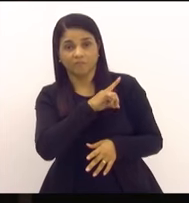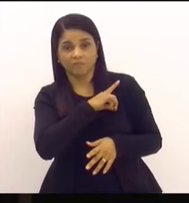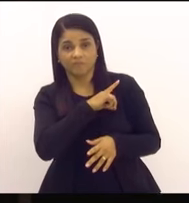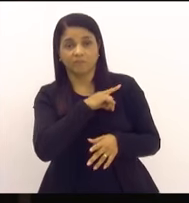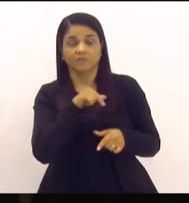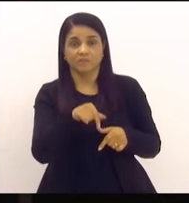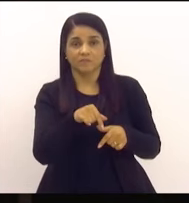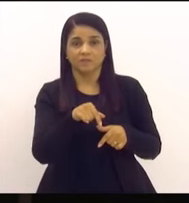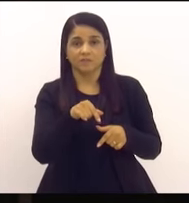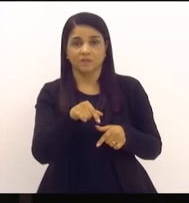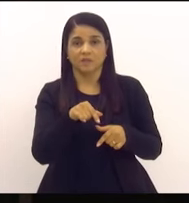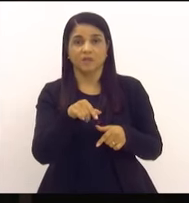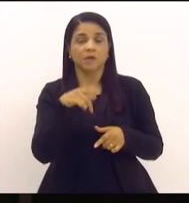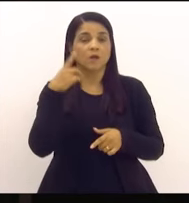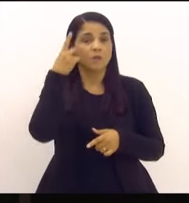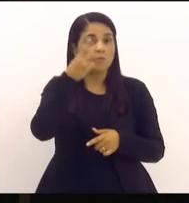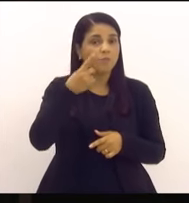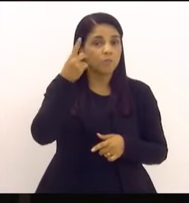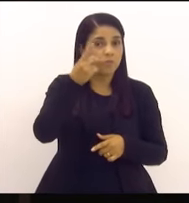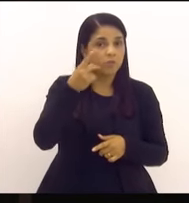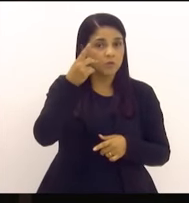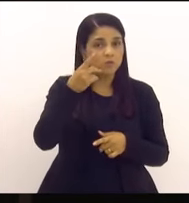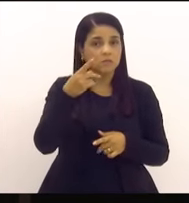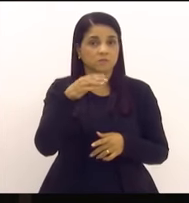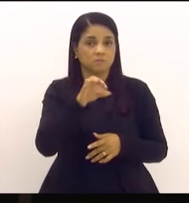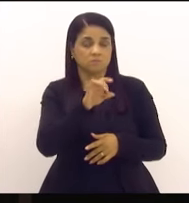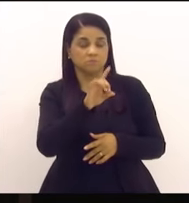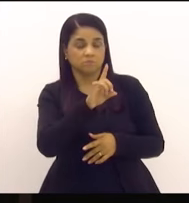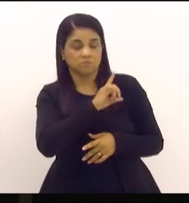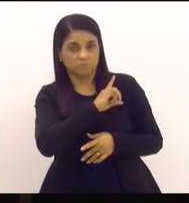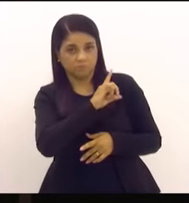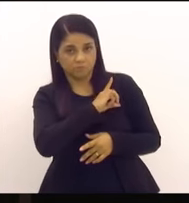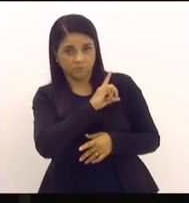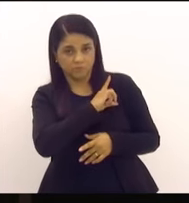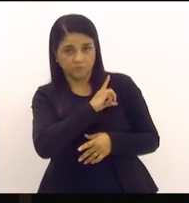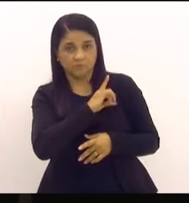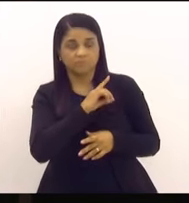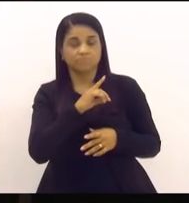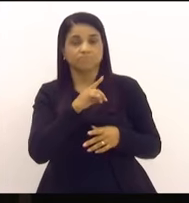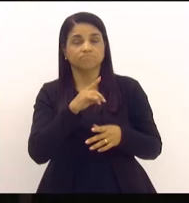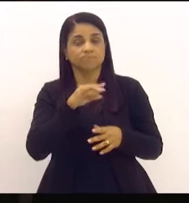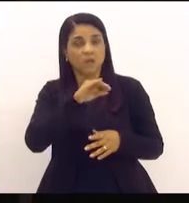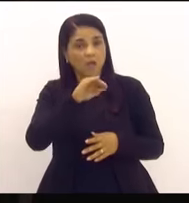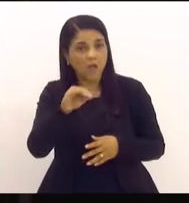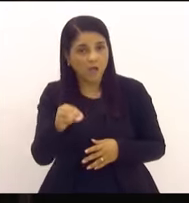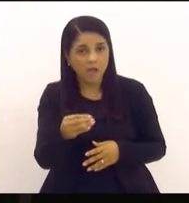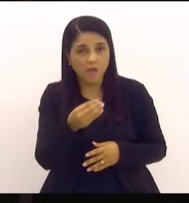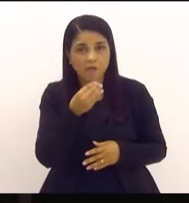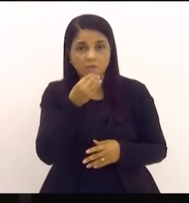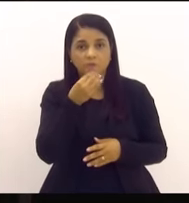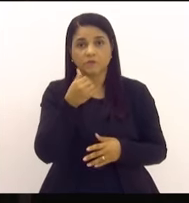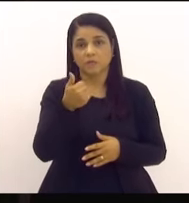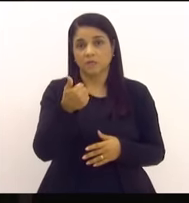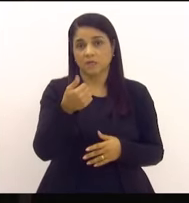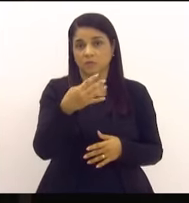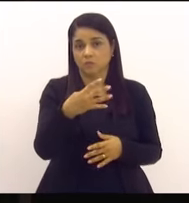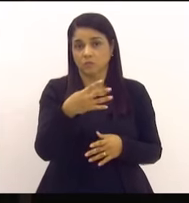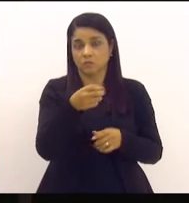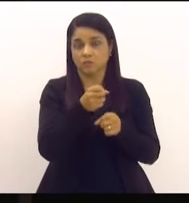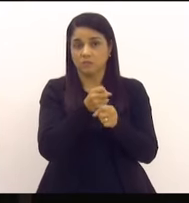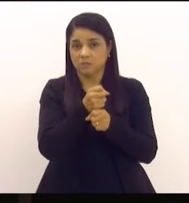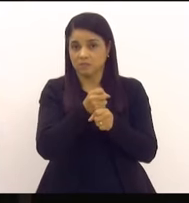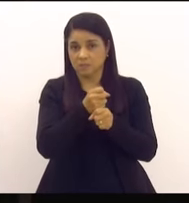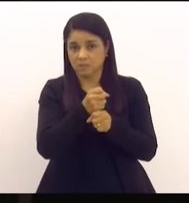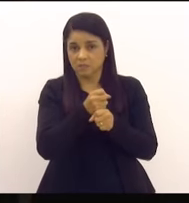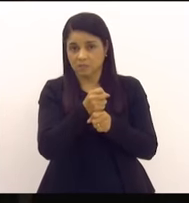TIRA, que é quem faz política, quem faz polícia de verdade na ponta, pode aproveitar os seus 14 anos de carreira